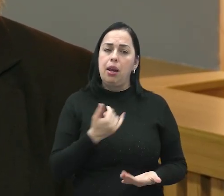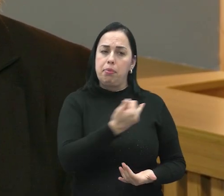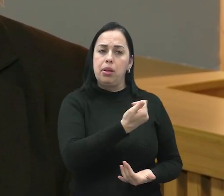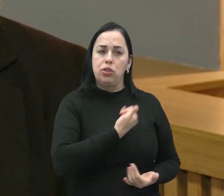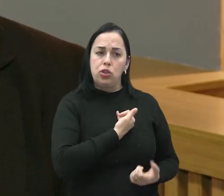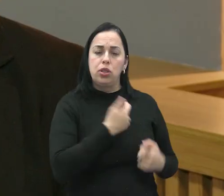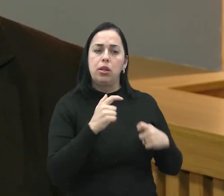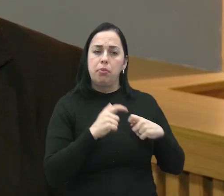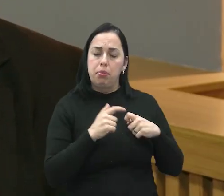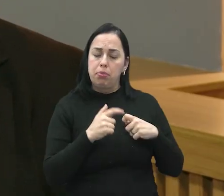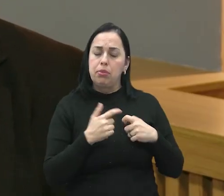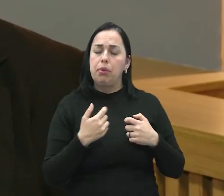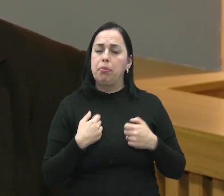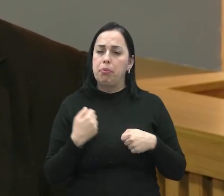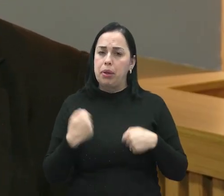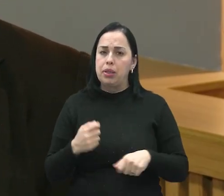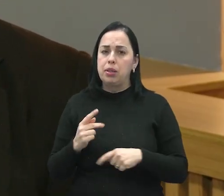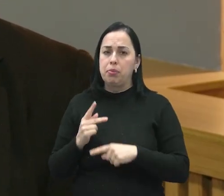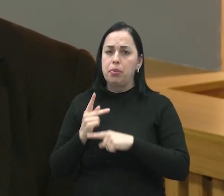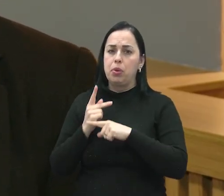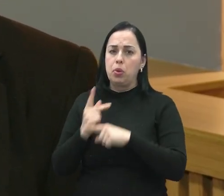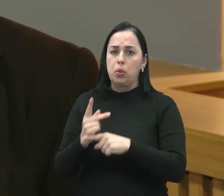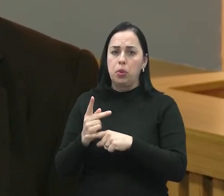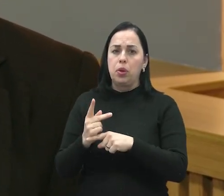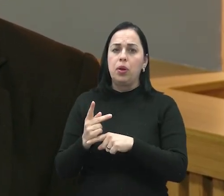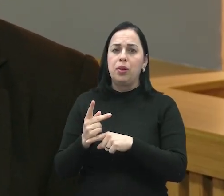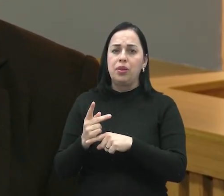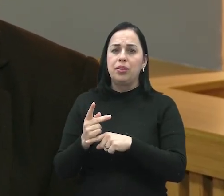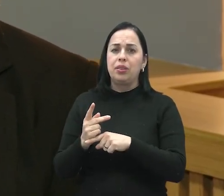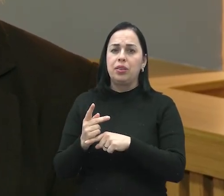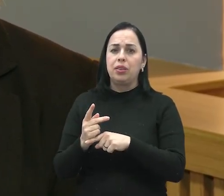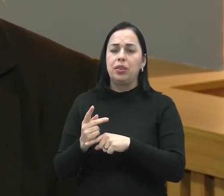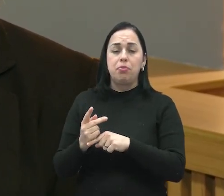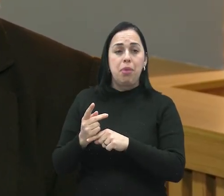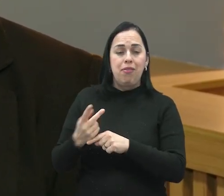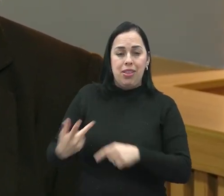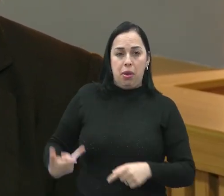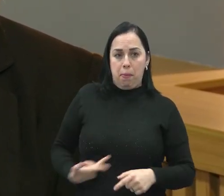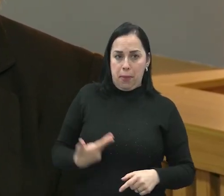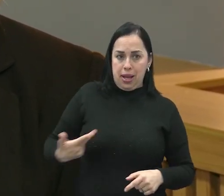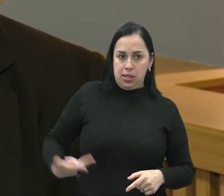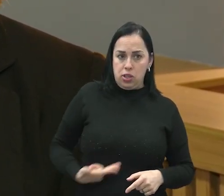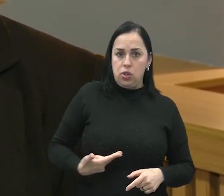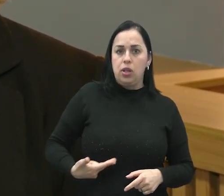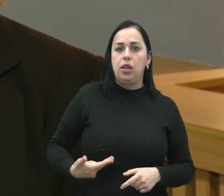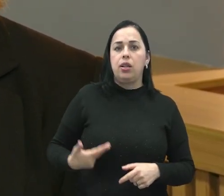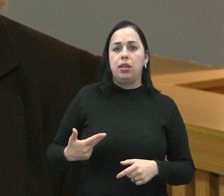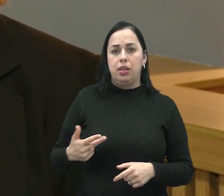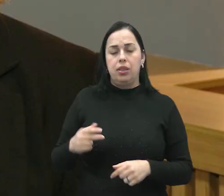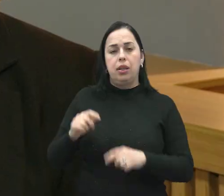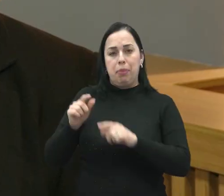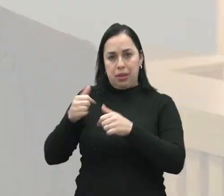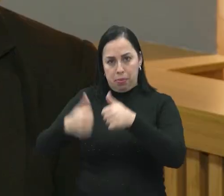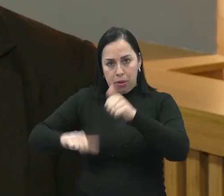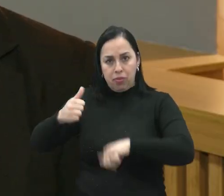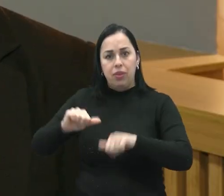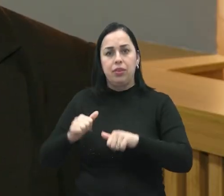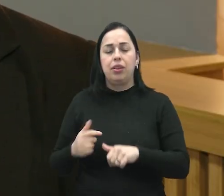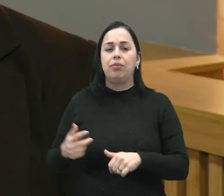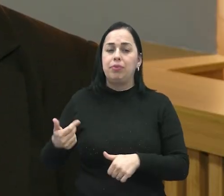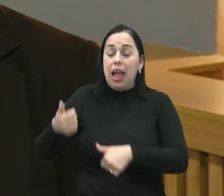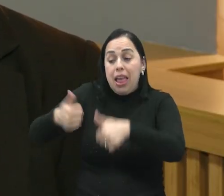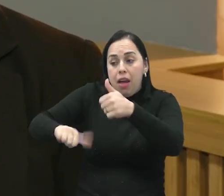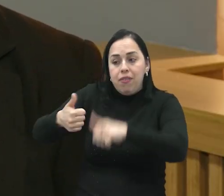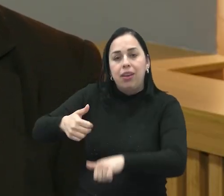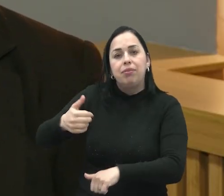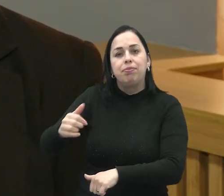indicou para que procurasse fazer o procedimento para retirar essa lesão e a gente fazer a biópsia dela. E aí a